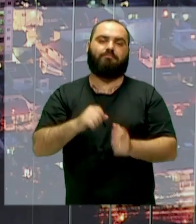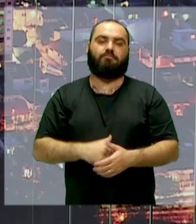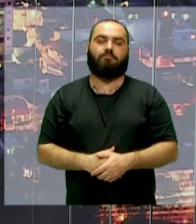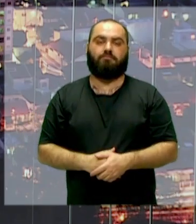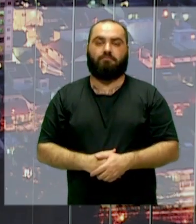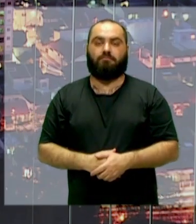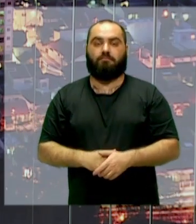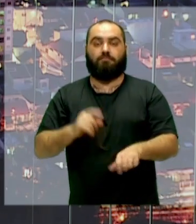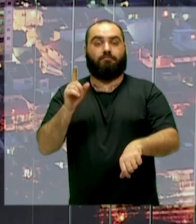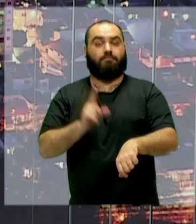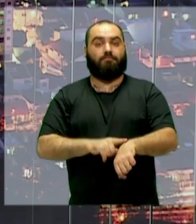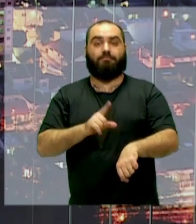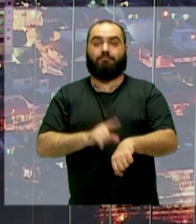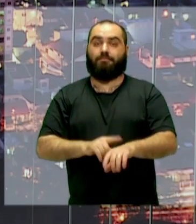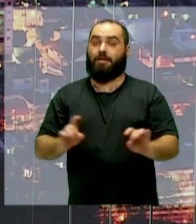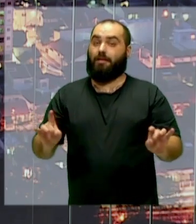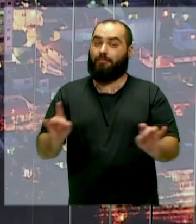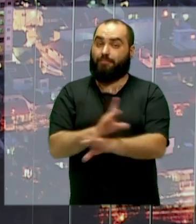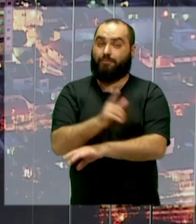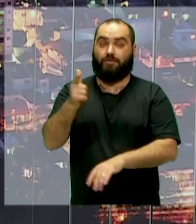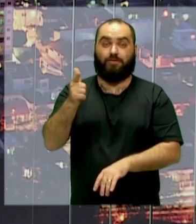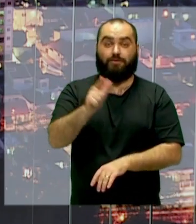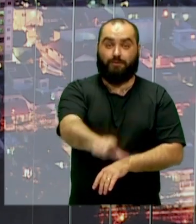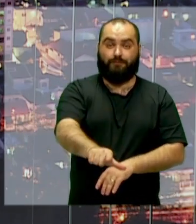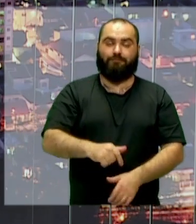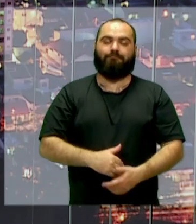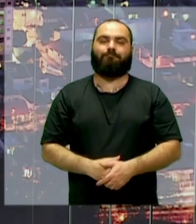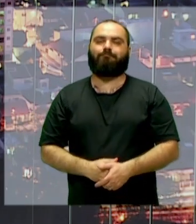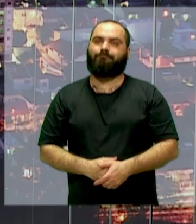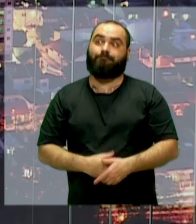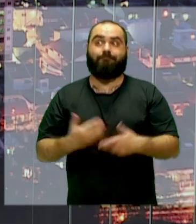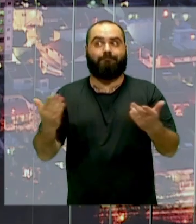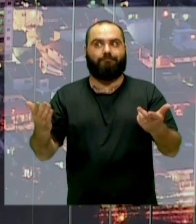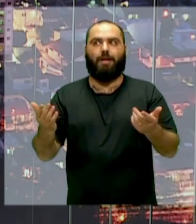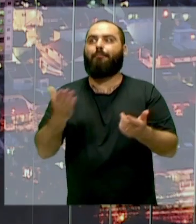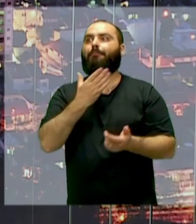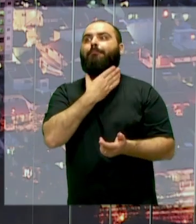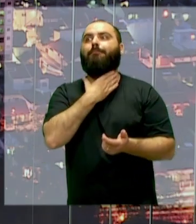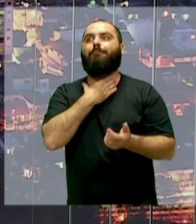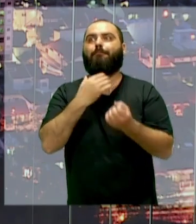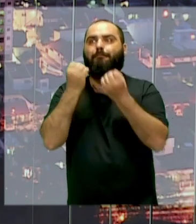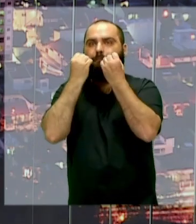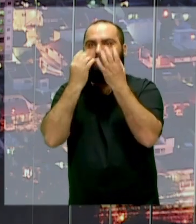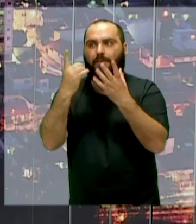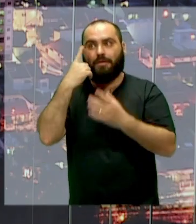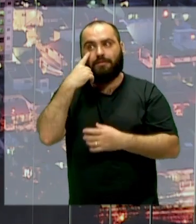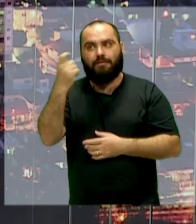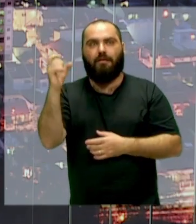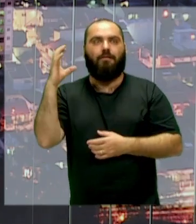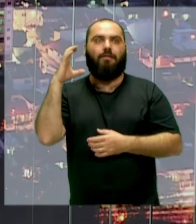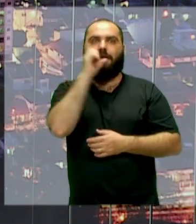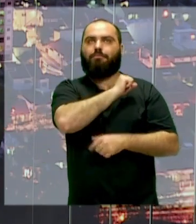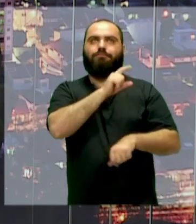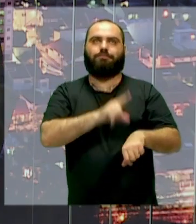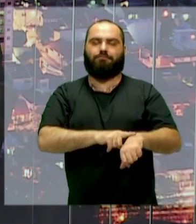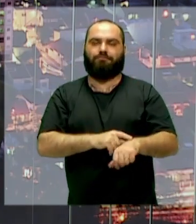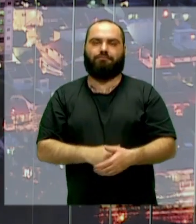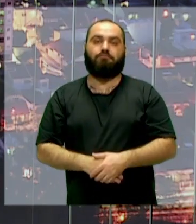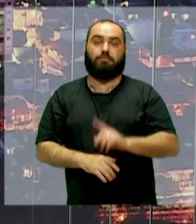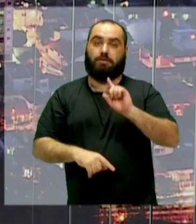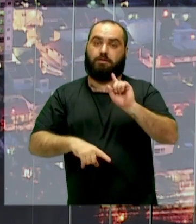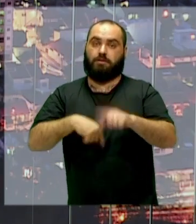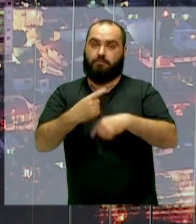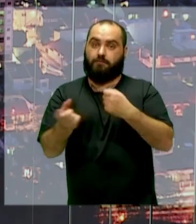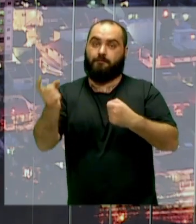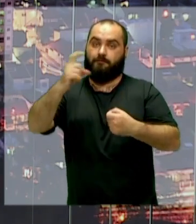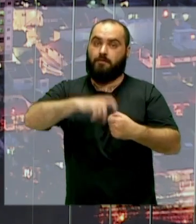olha nosso tempo já se esgotou de novo no segundo bloco mas é assim né quando a gente fala de um tema interessante passa rápido mesmo na volta